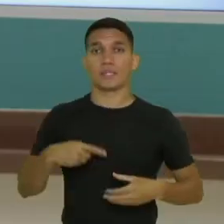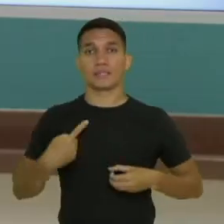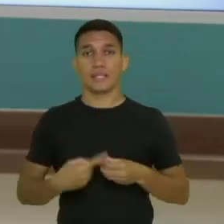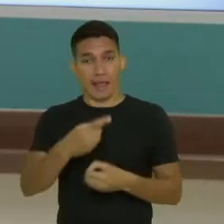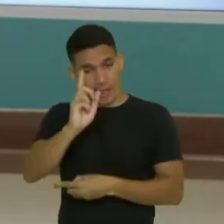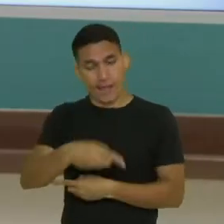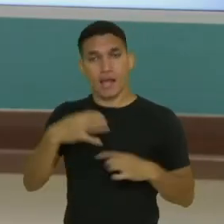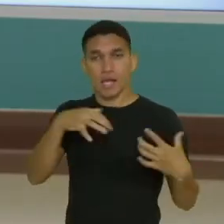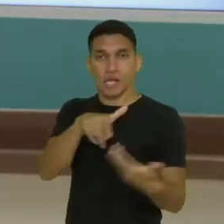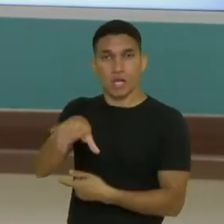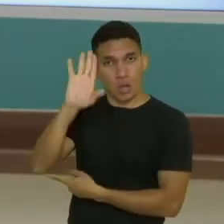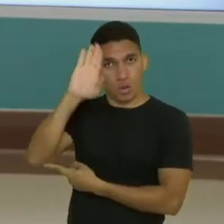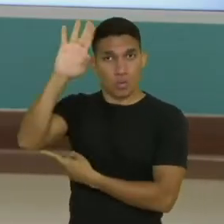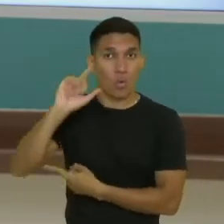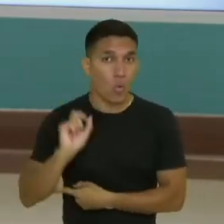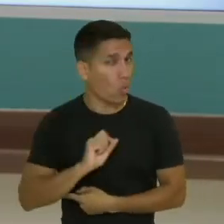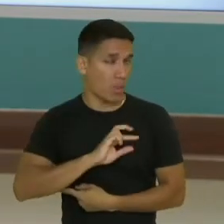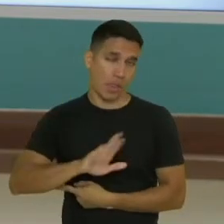cidade global ou não.